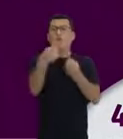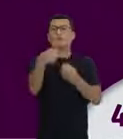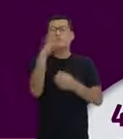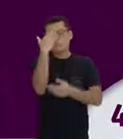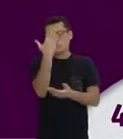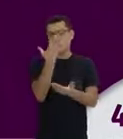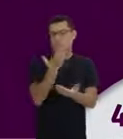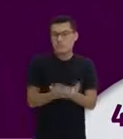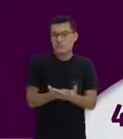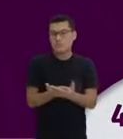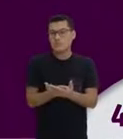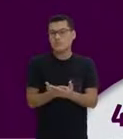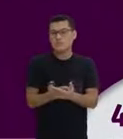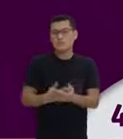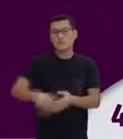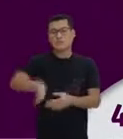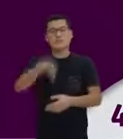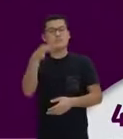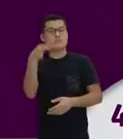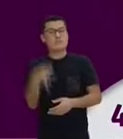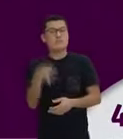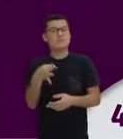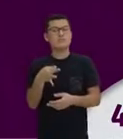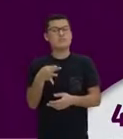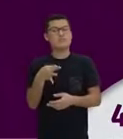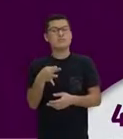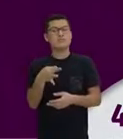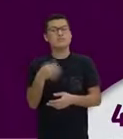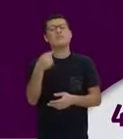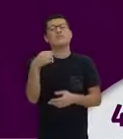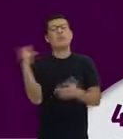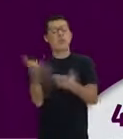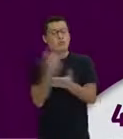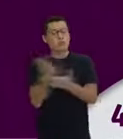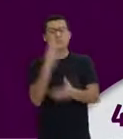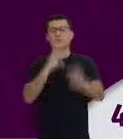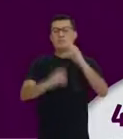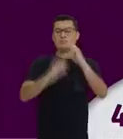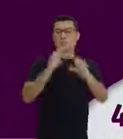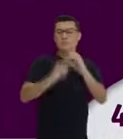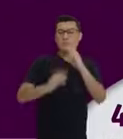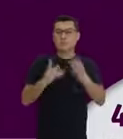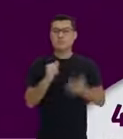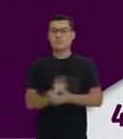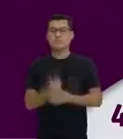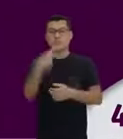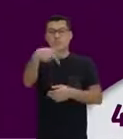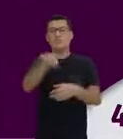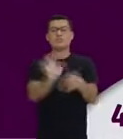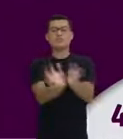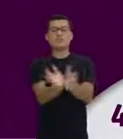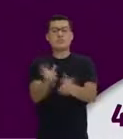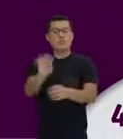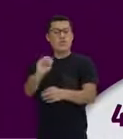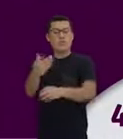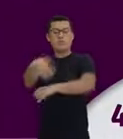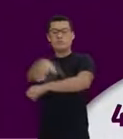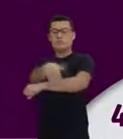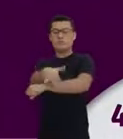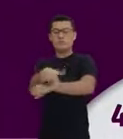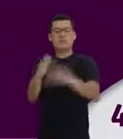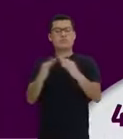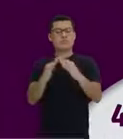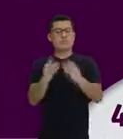você acredita ser possível realizar essa Comunicação na sua comunidade